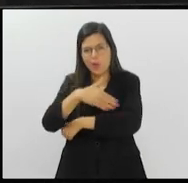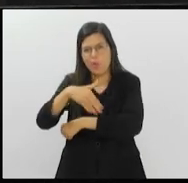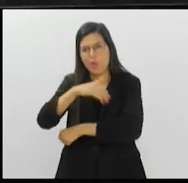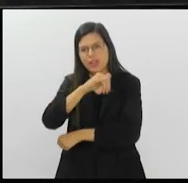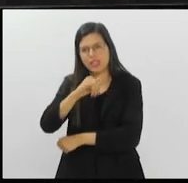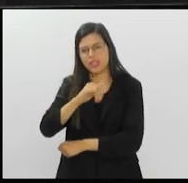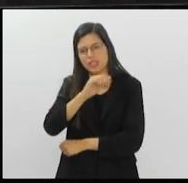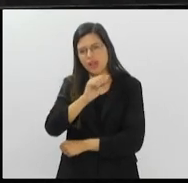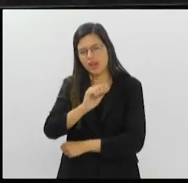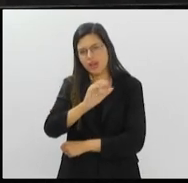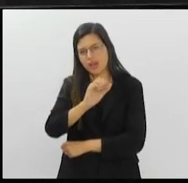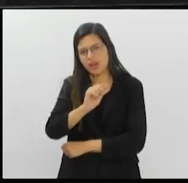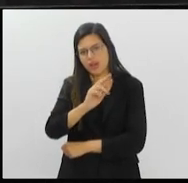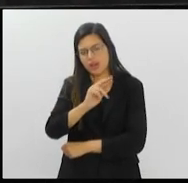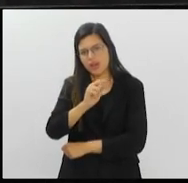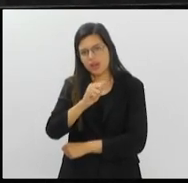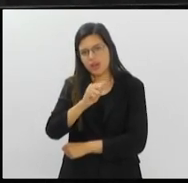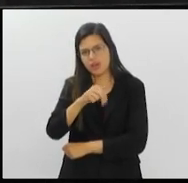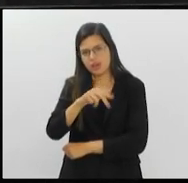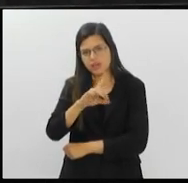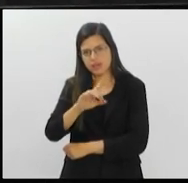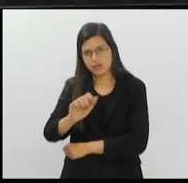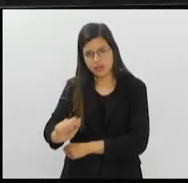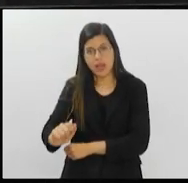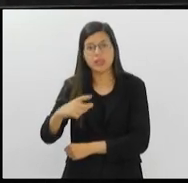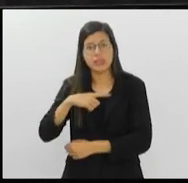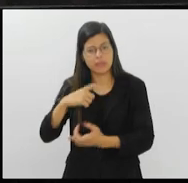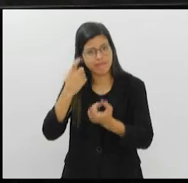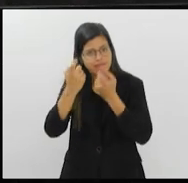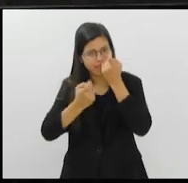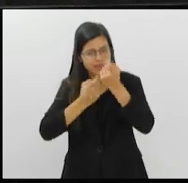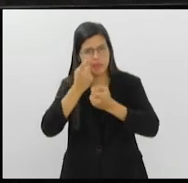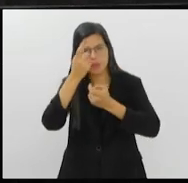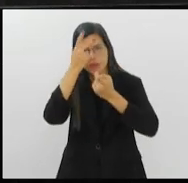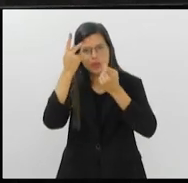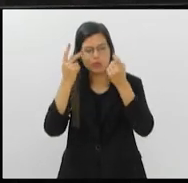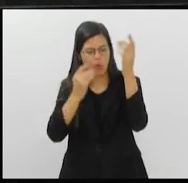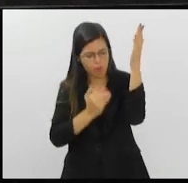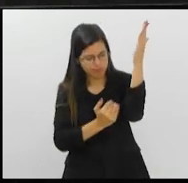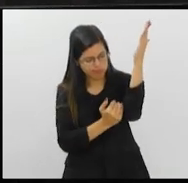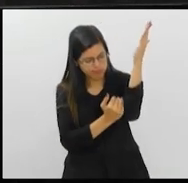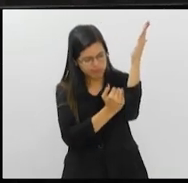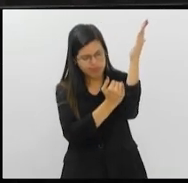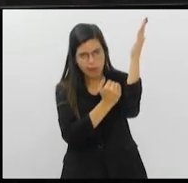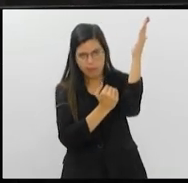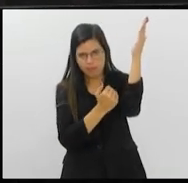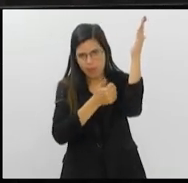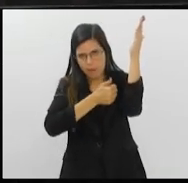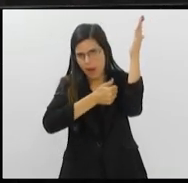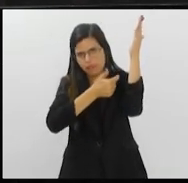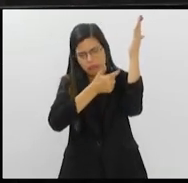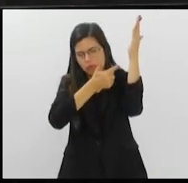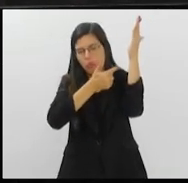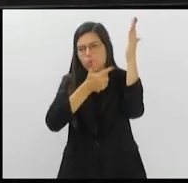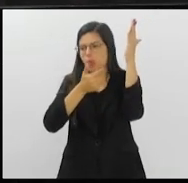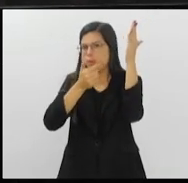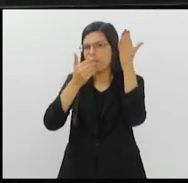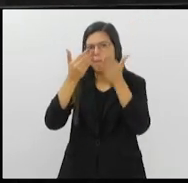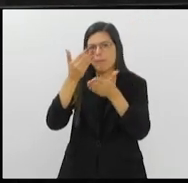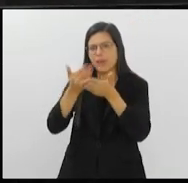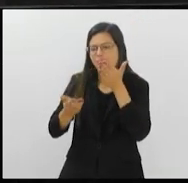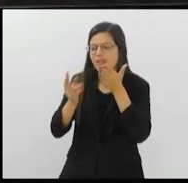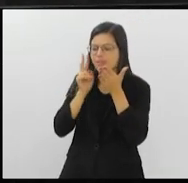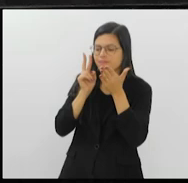essa grande preocupação também com esses moradores dos primeiros andares, que vão perder as suas vistas, tendo em vista que